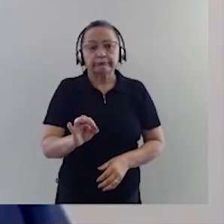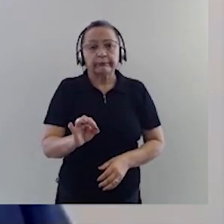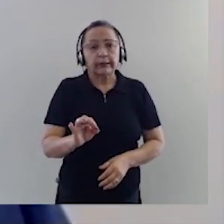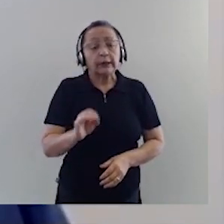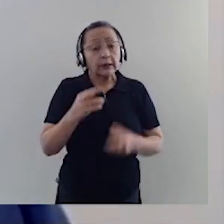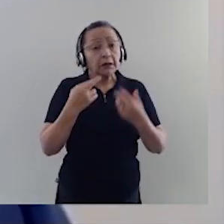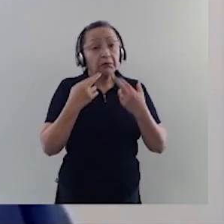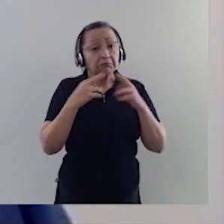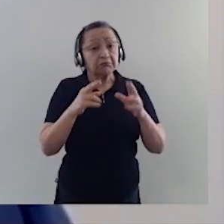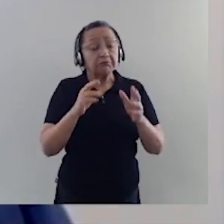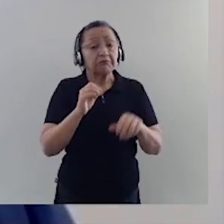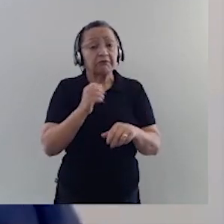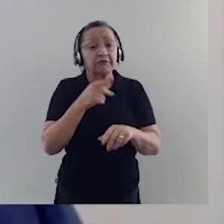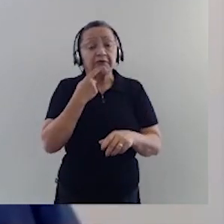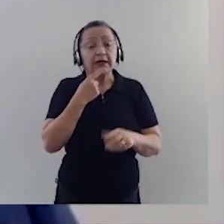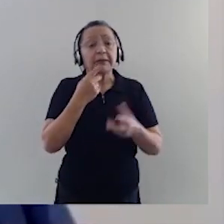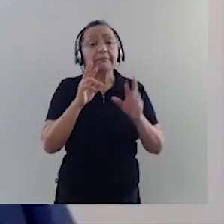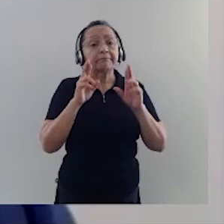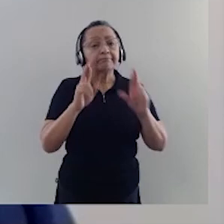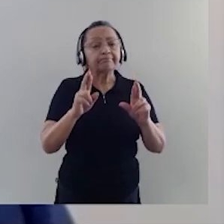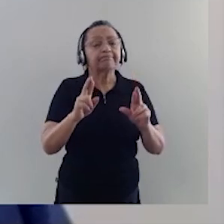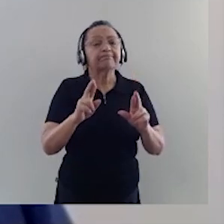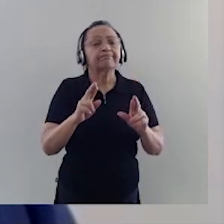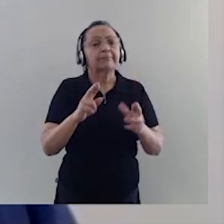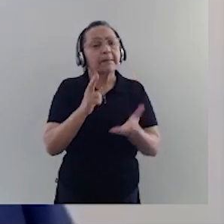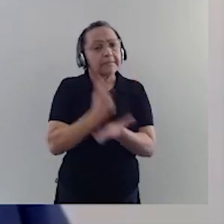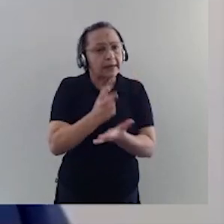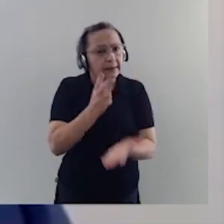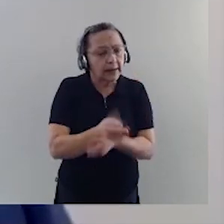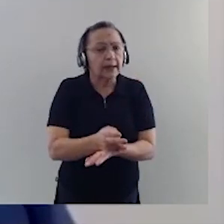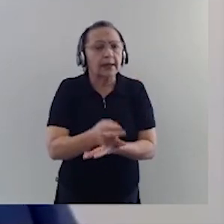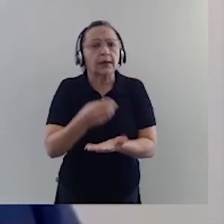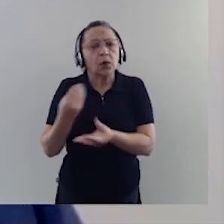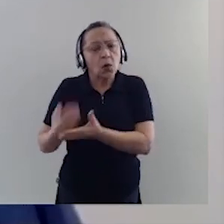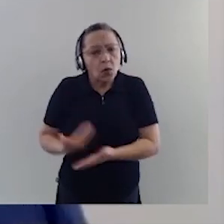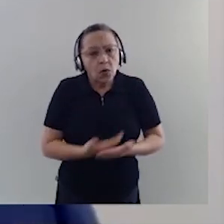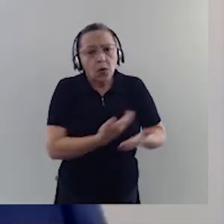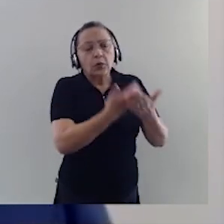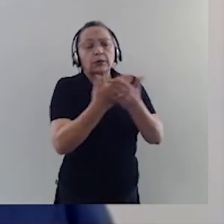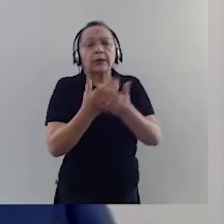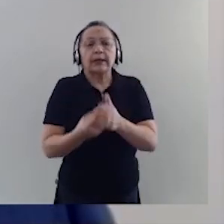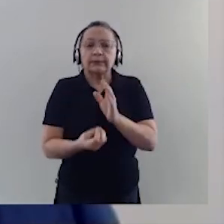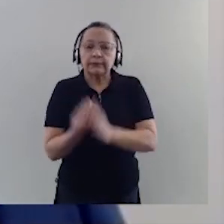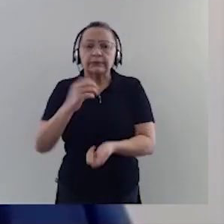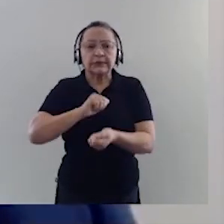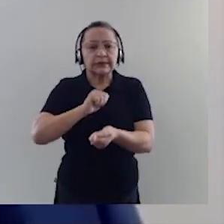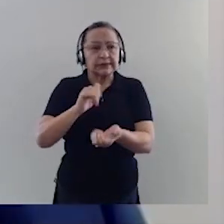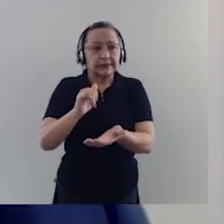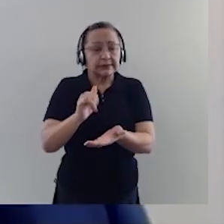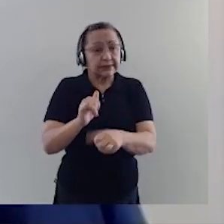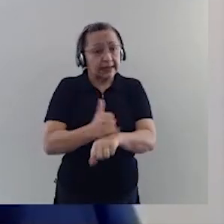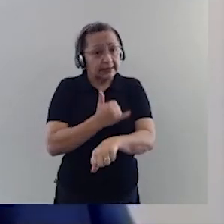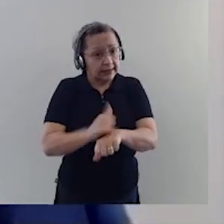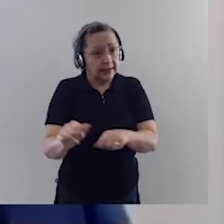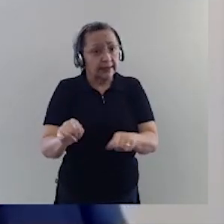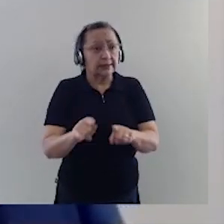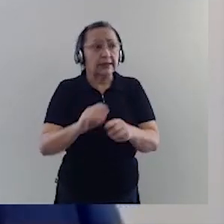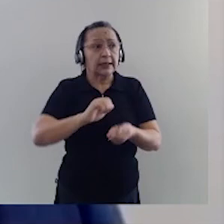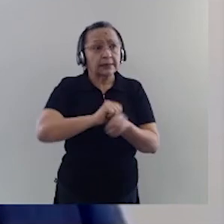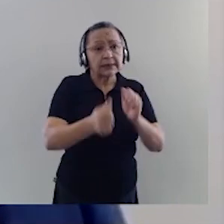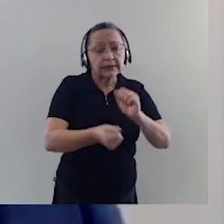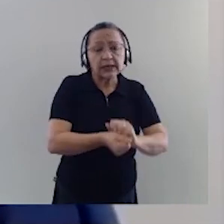pretende manter, seja revisando suas metas e prioridades, manter esse trabalho remoto. Ou